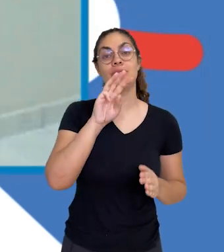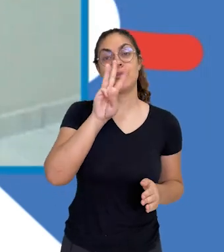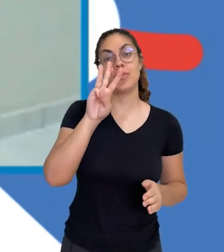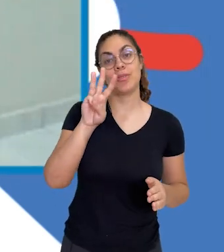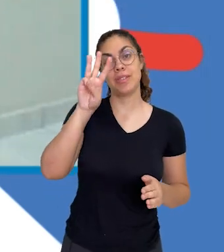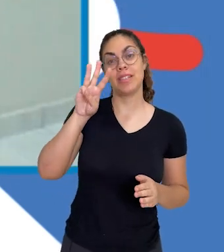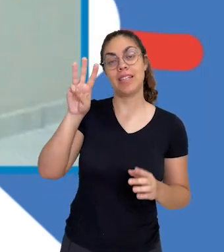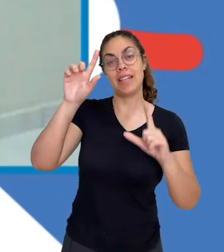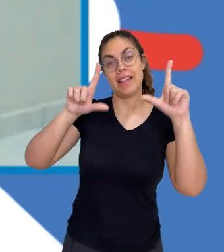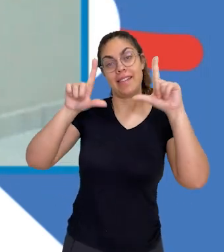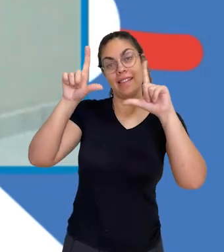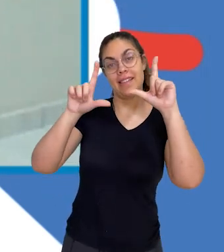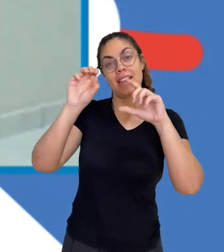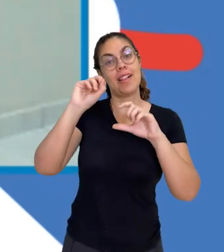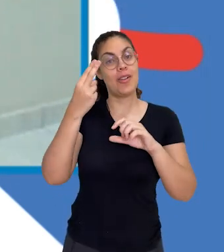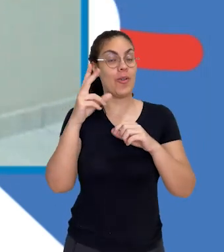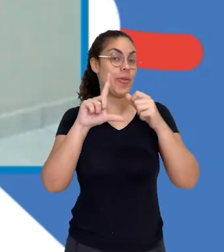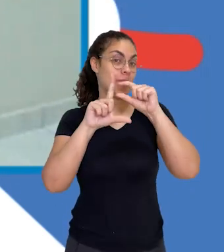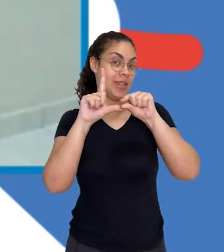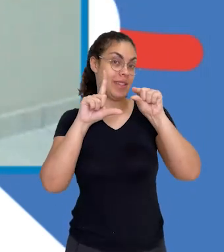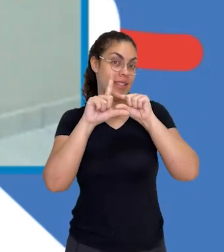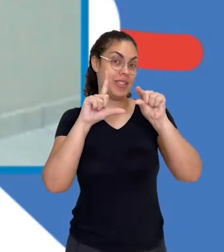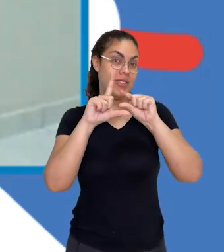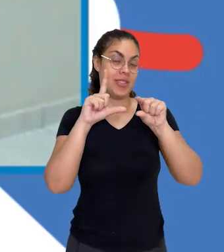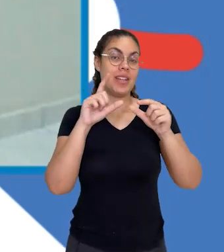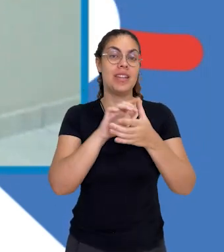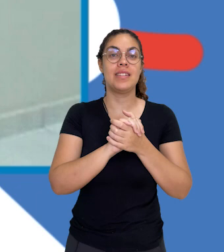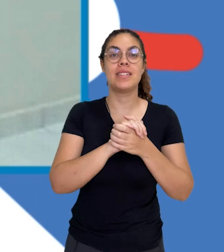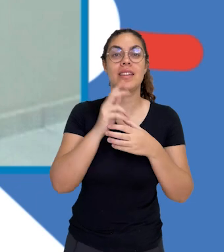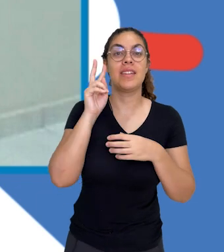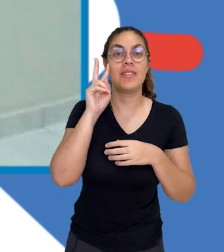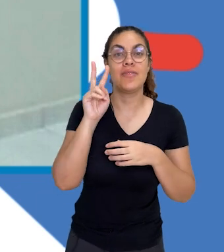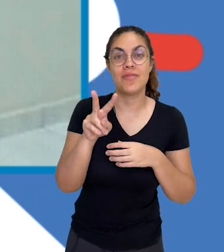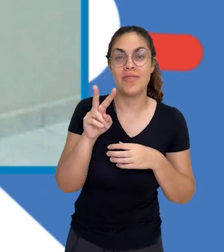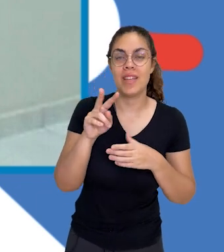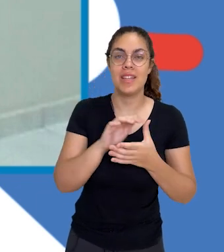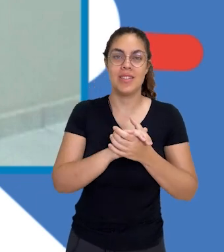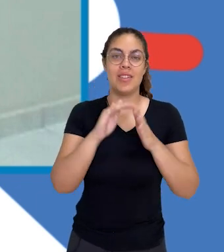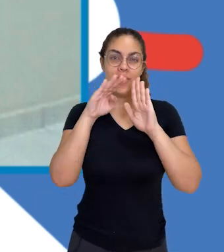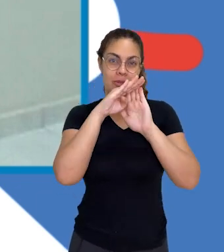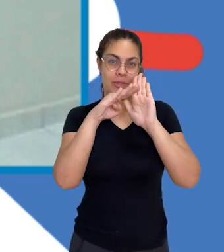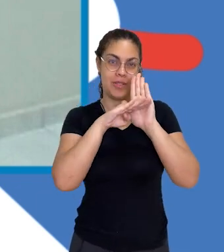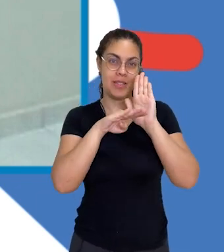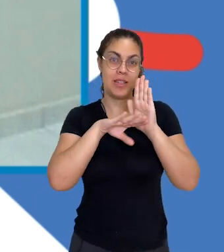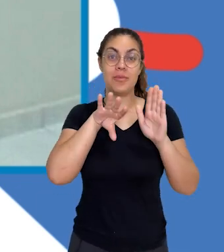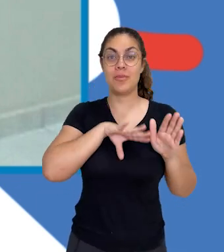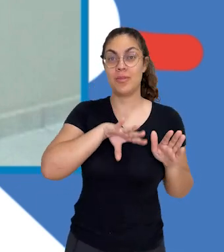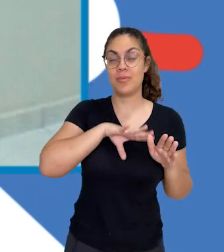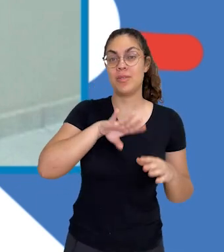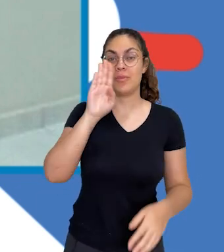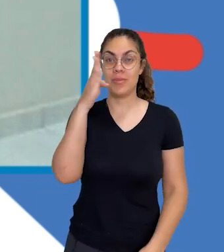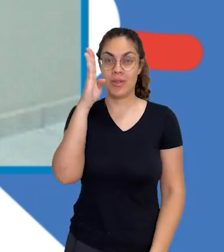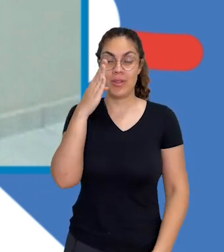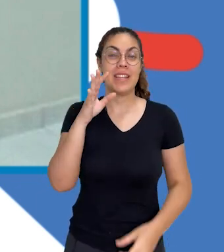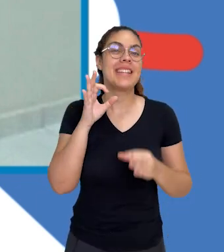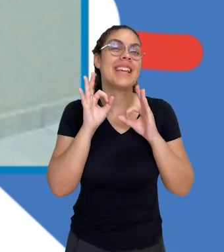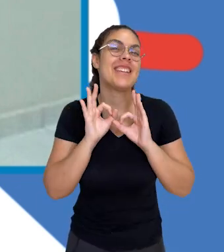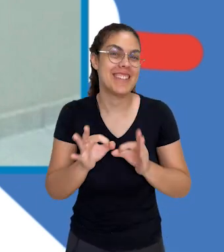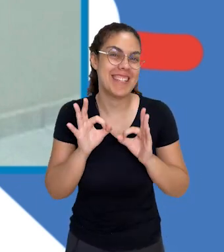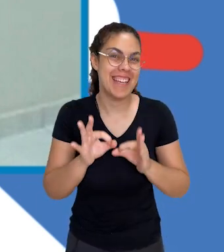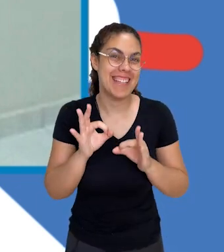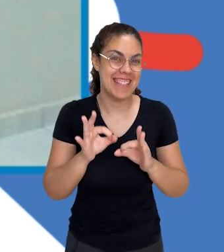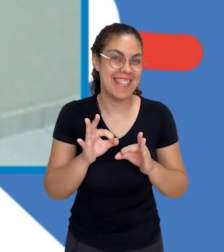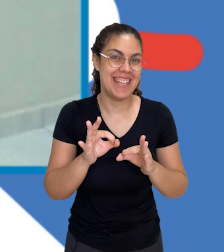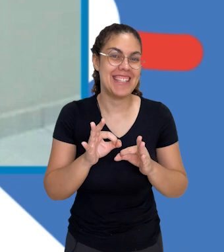no link que tiver aparecendo aqui na tela ou na legenda e acesse os roteiros e modelos para língua portuguesa e ciências tenho certeza